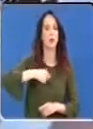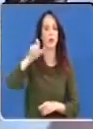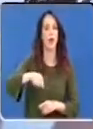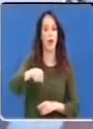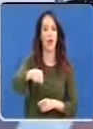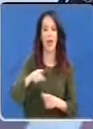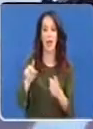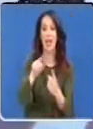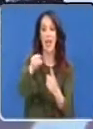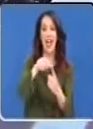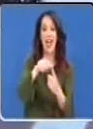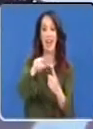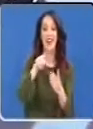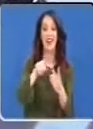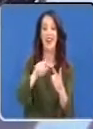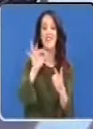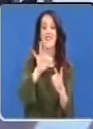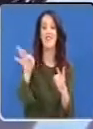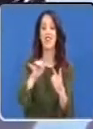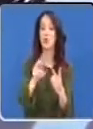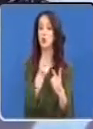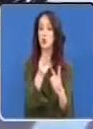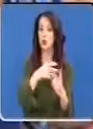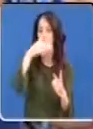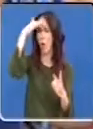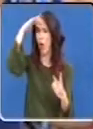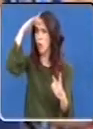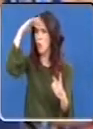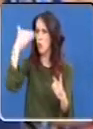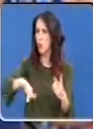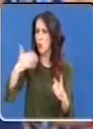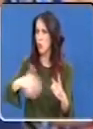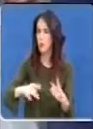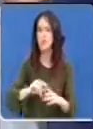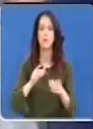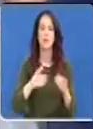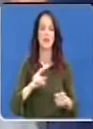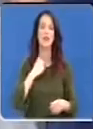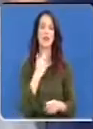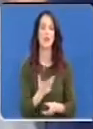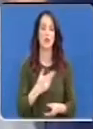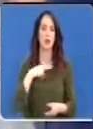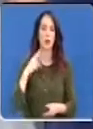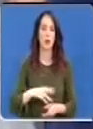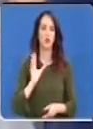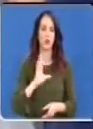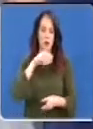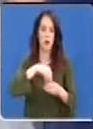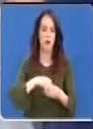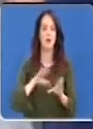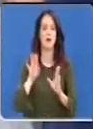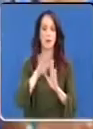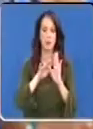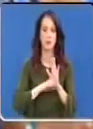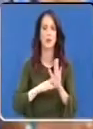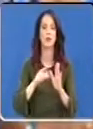Ela e o FF, os dois juntos, é uma coisa. É uma coisa. Aliás, nós já tivemos lá os grandes, as grandes vozes de Portugal estiveram na tua cara, não é